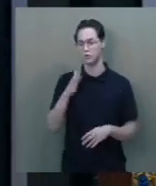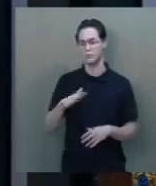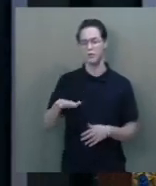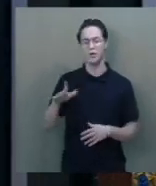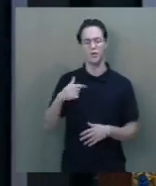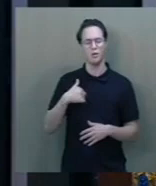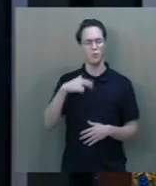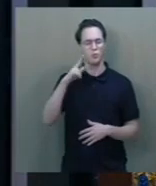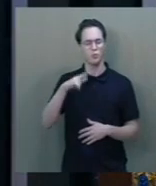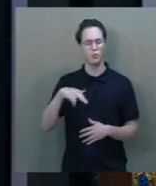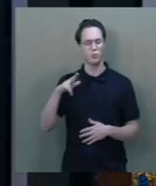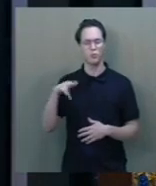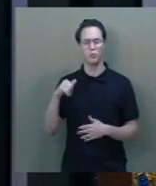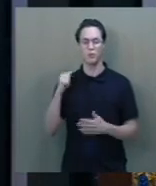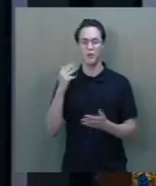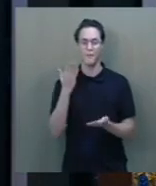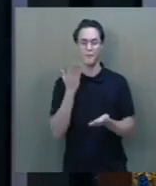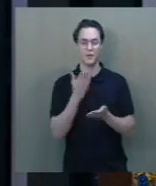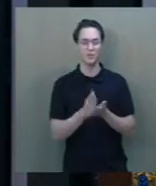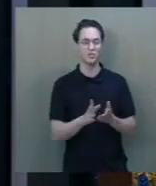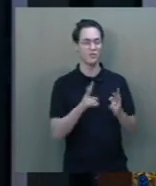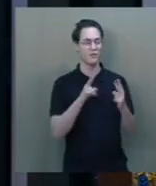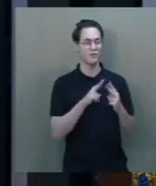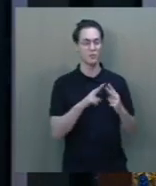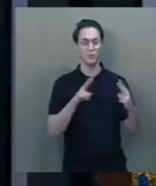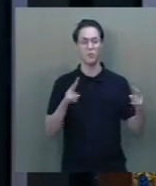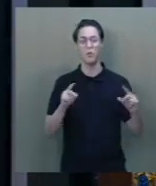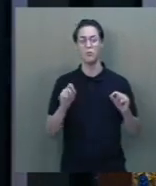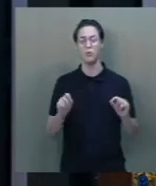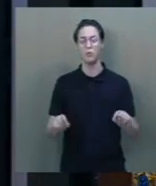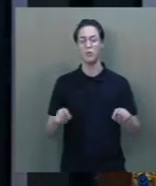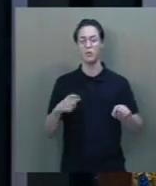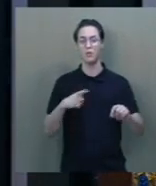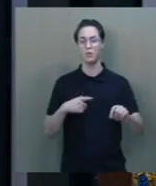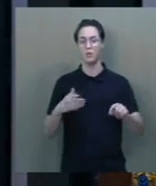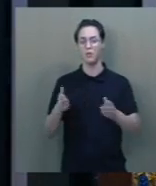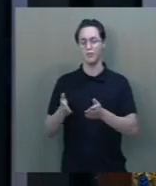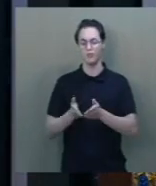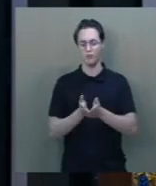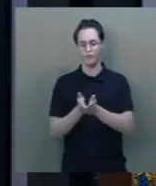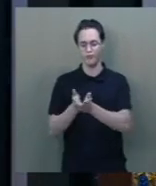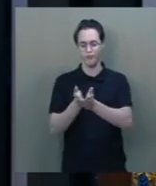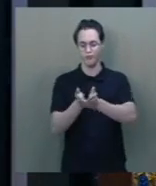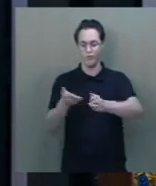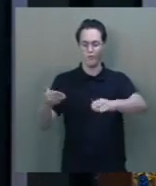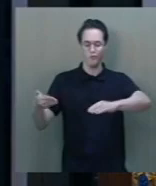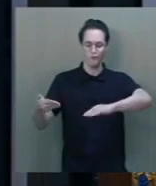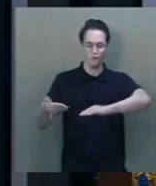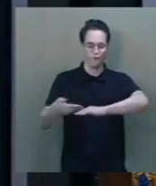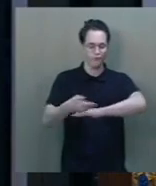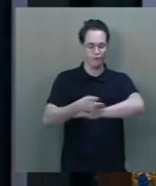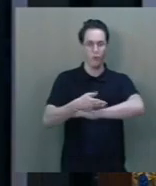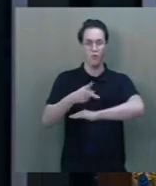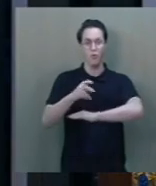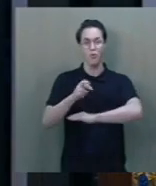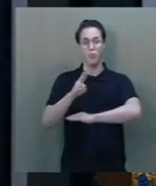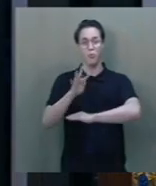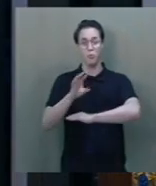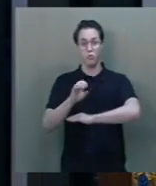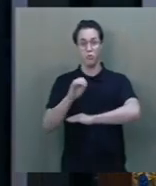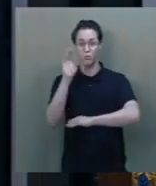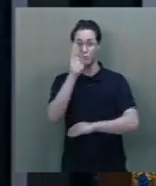visibilidade de que os portos do Brasil estavam fechados depois de 200 anos de abertos por Dom João